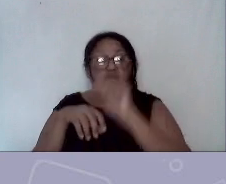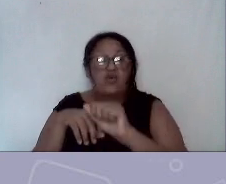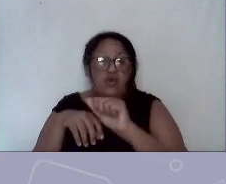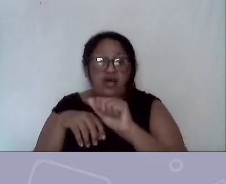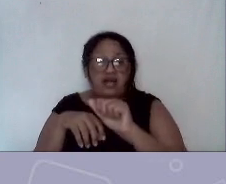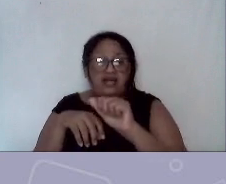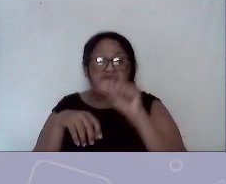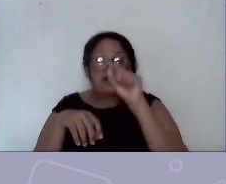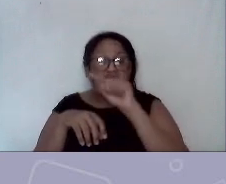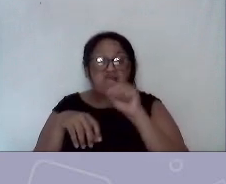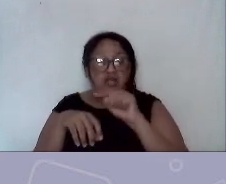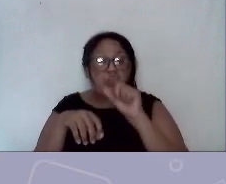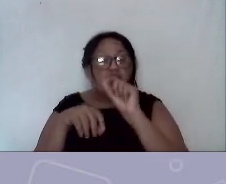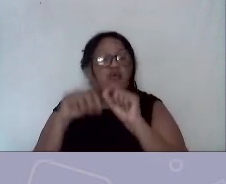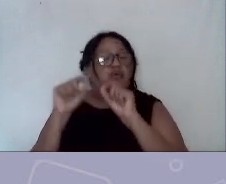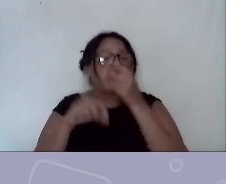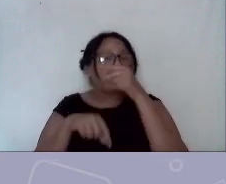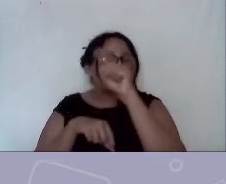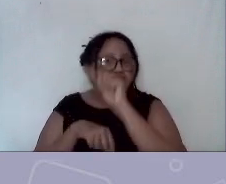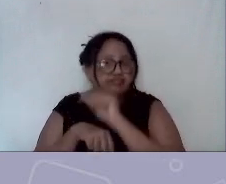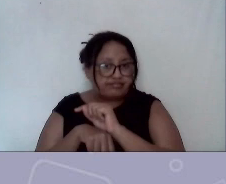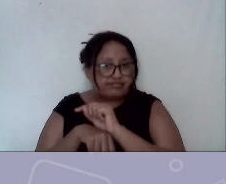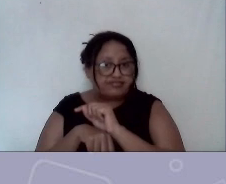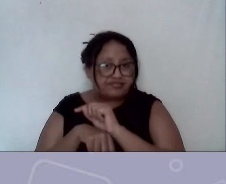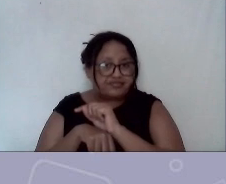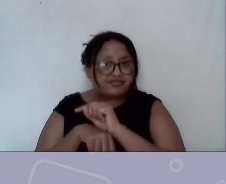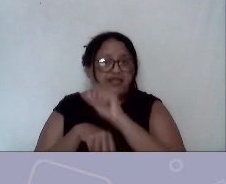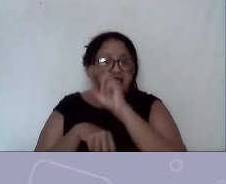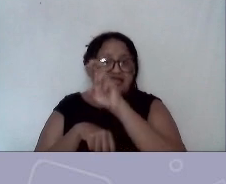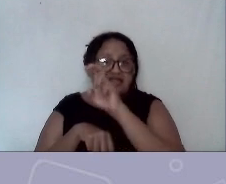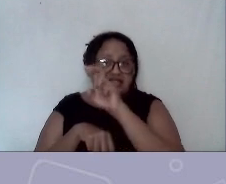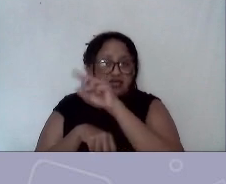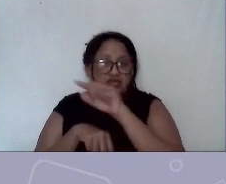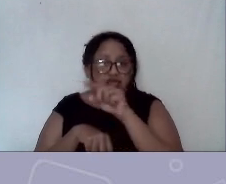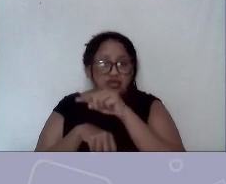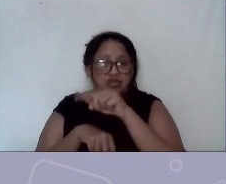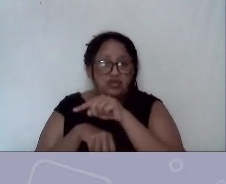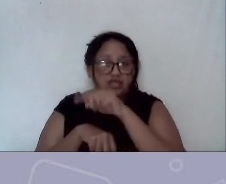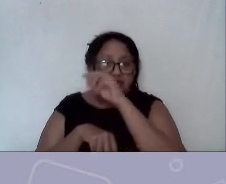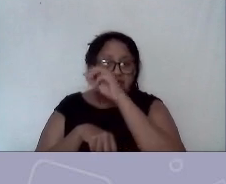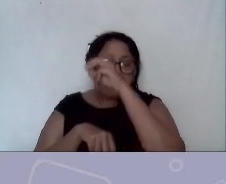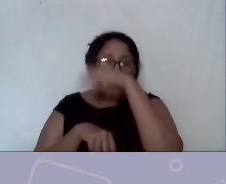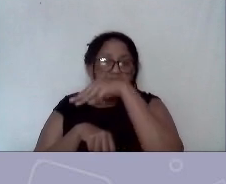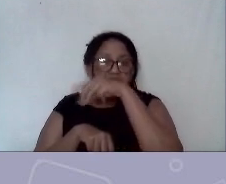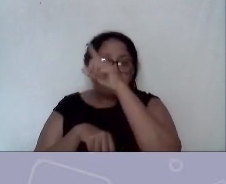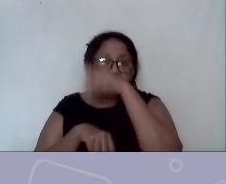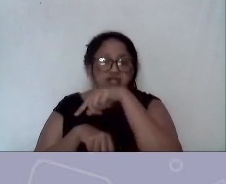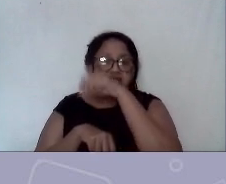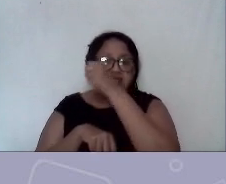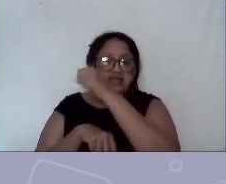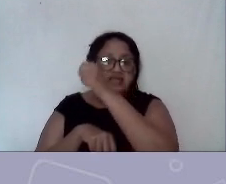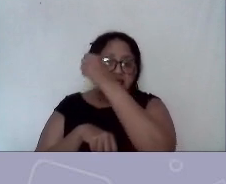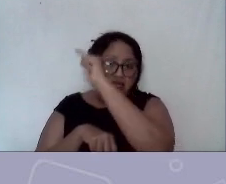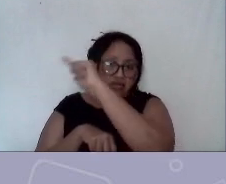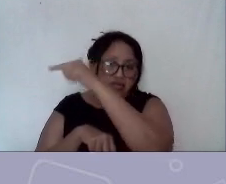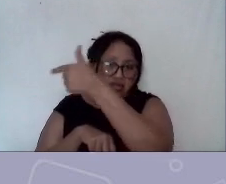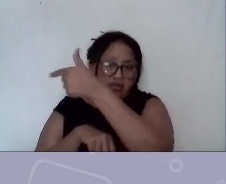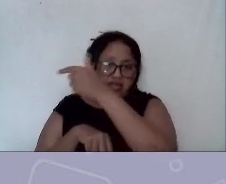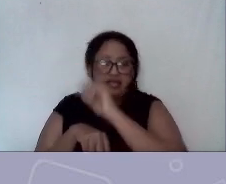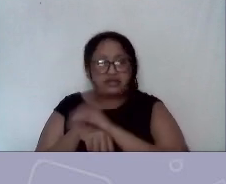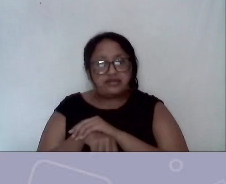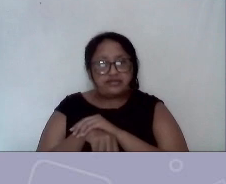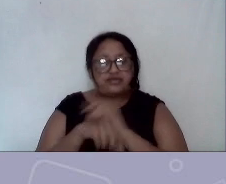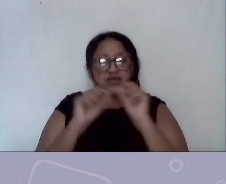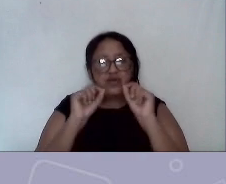quer calcular então a gente vê facilmente que essa aceleração é 5 sobre 2 metros por segundo quadrado